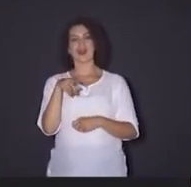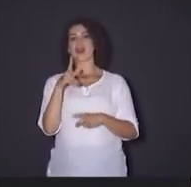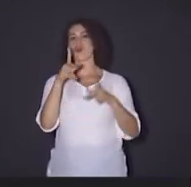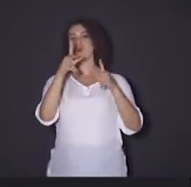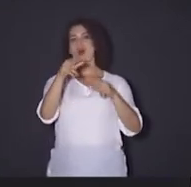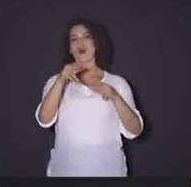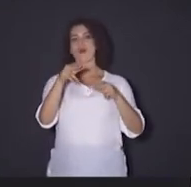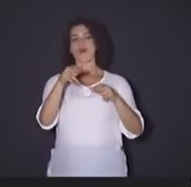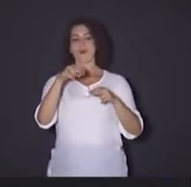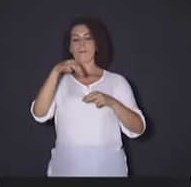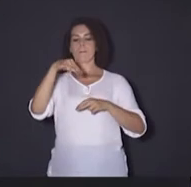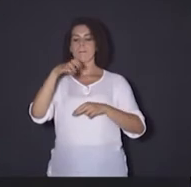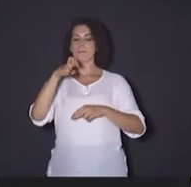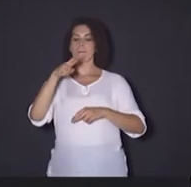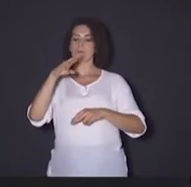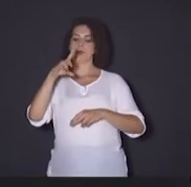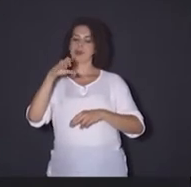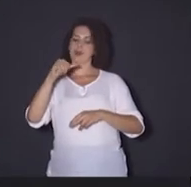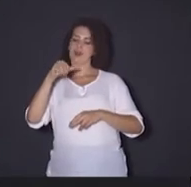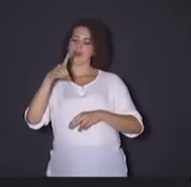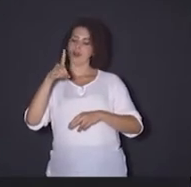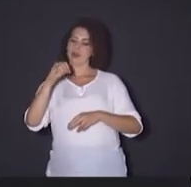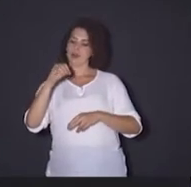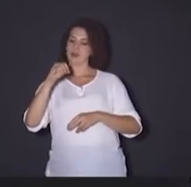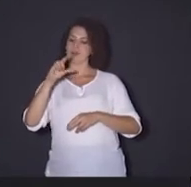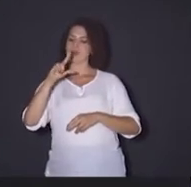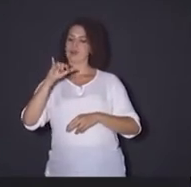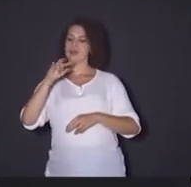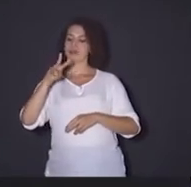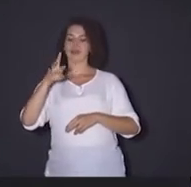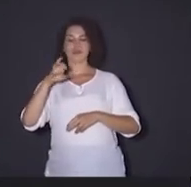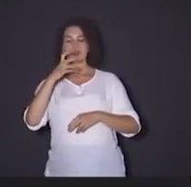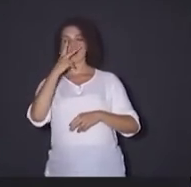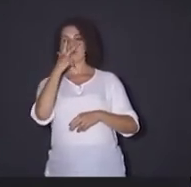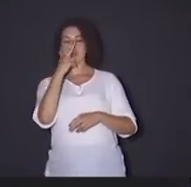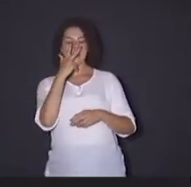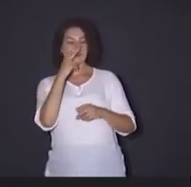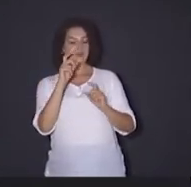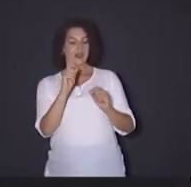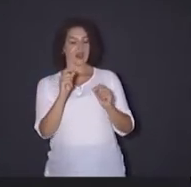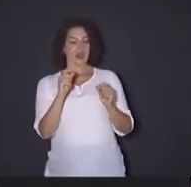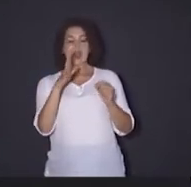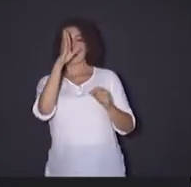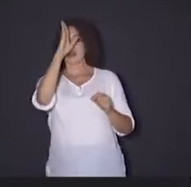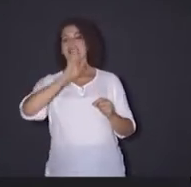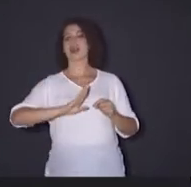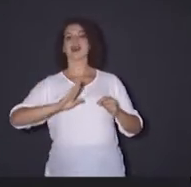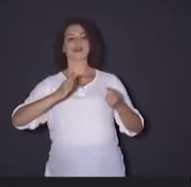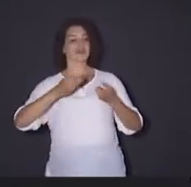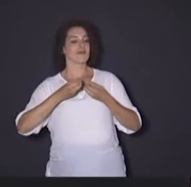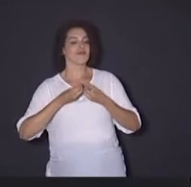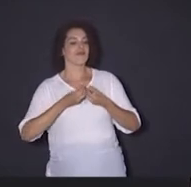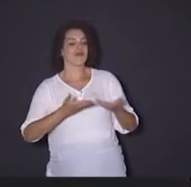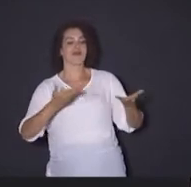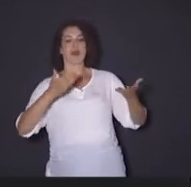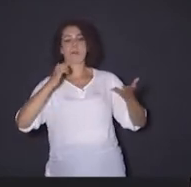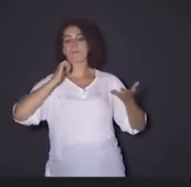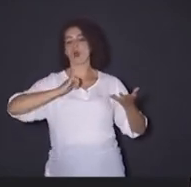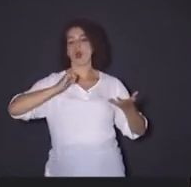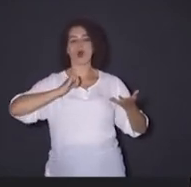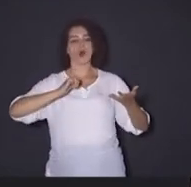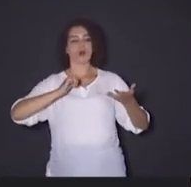livre a diferença é de graça então as mulheres oferece serviço mas oferece também objetos coisas de dentro de casa é bom sem